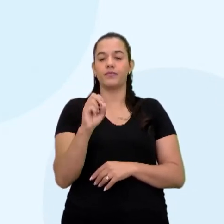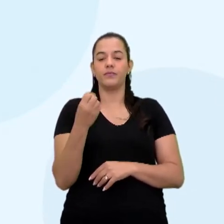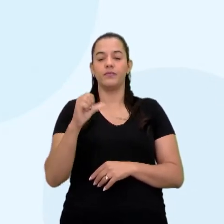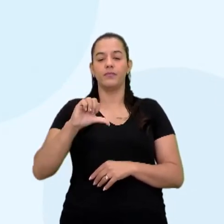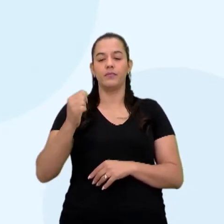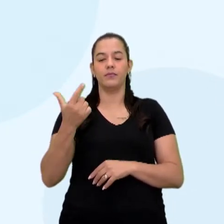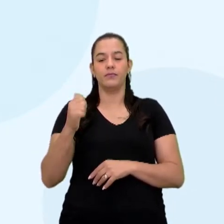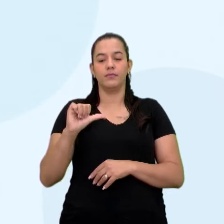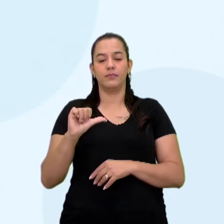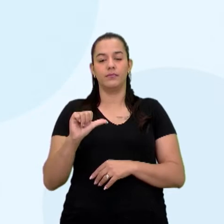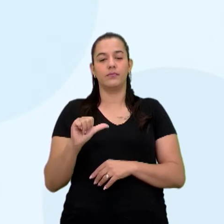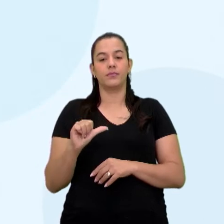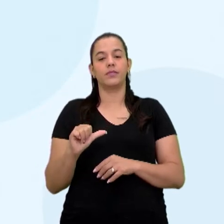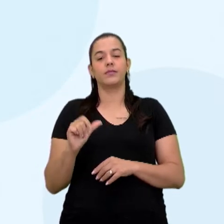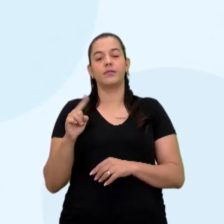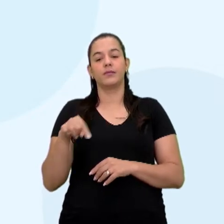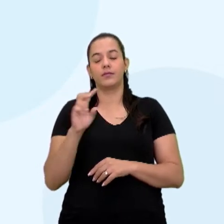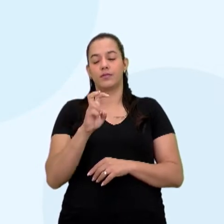pequena queda em